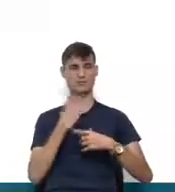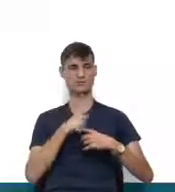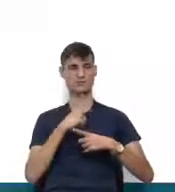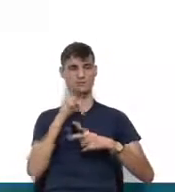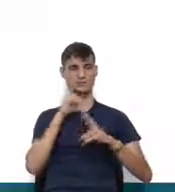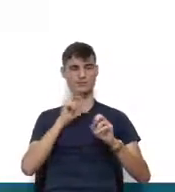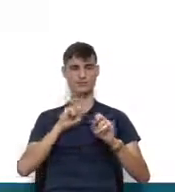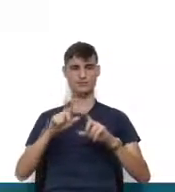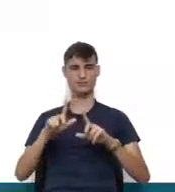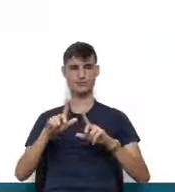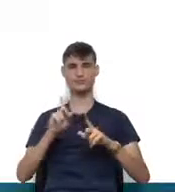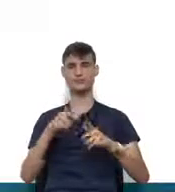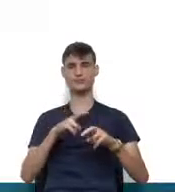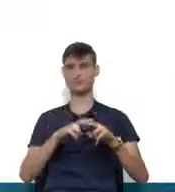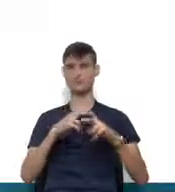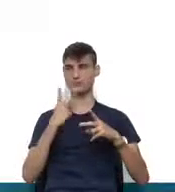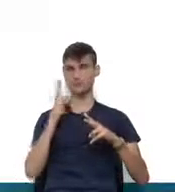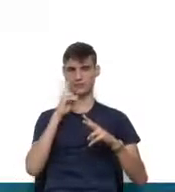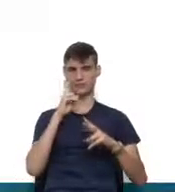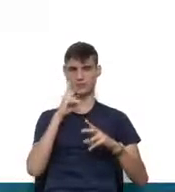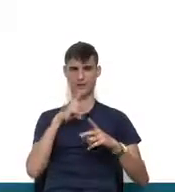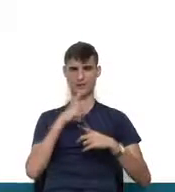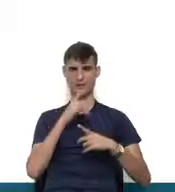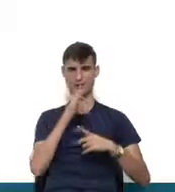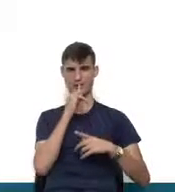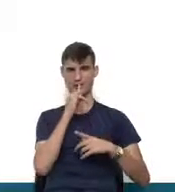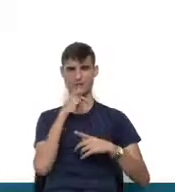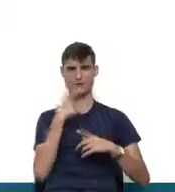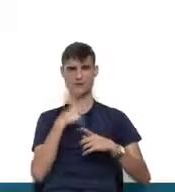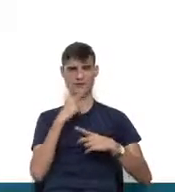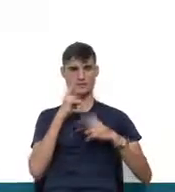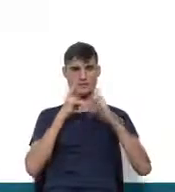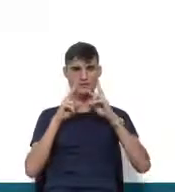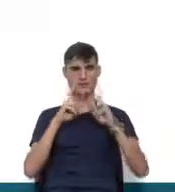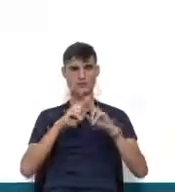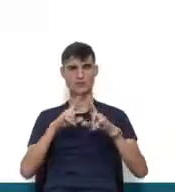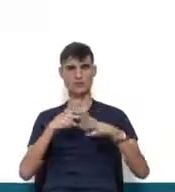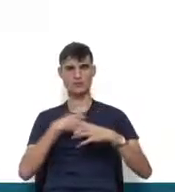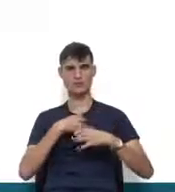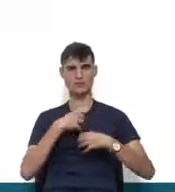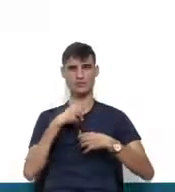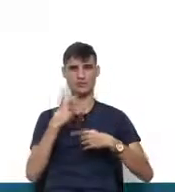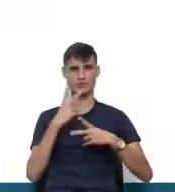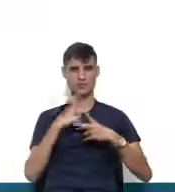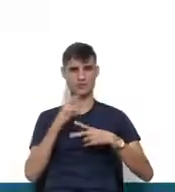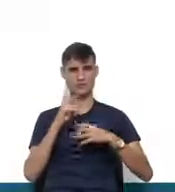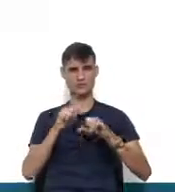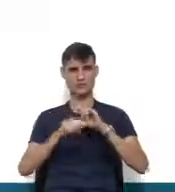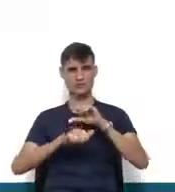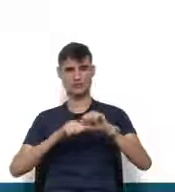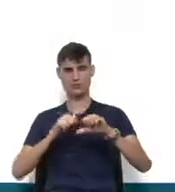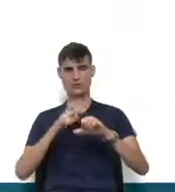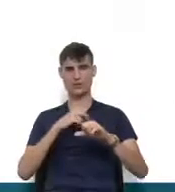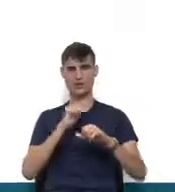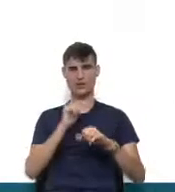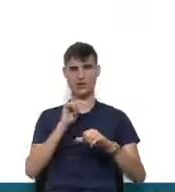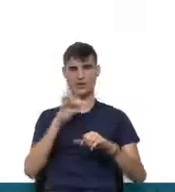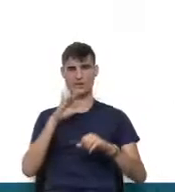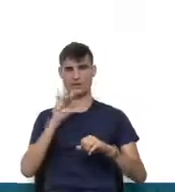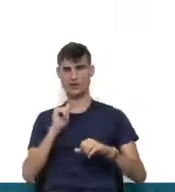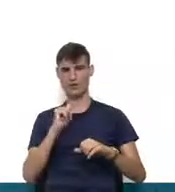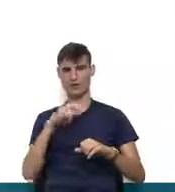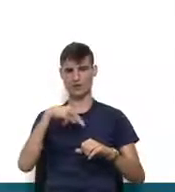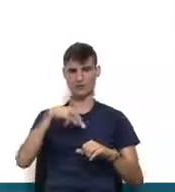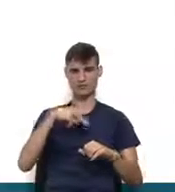aqui. Lembra que lá no outro exemplo a gente estava trabalhando outro coeficiente e eu falei que a gente ia substituir por αn? Então,